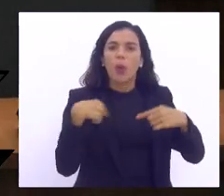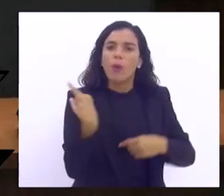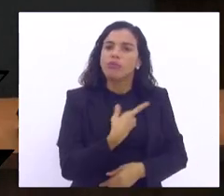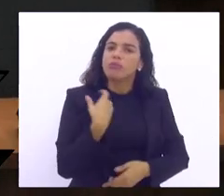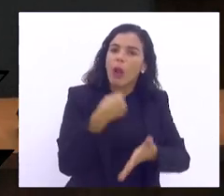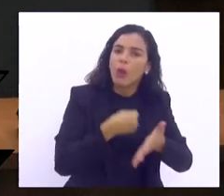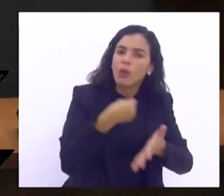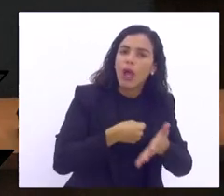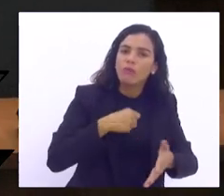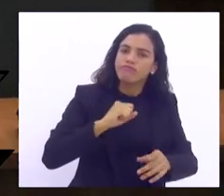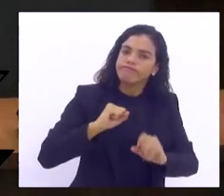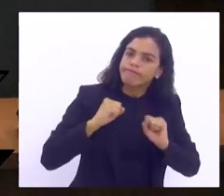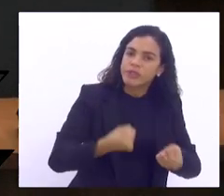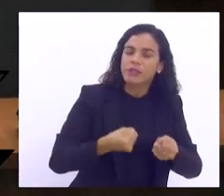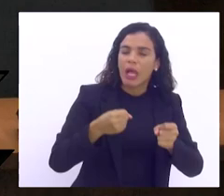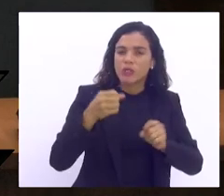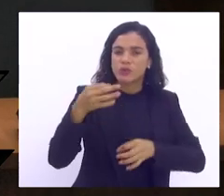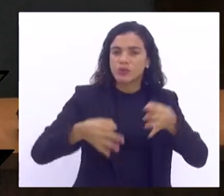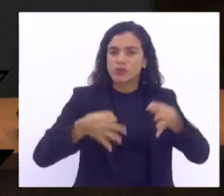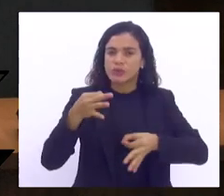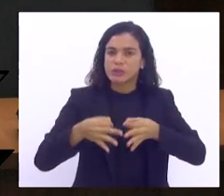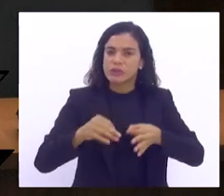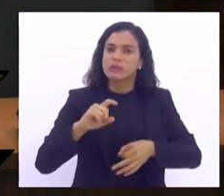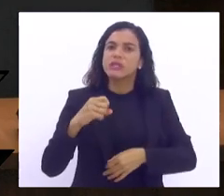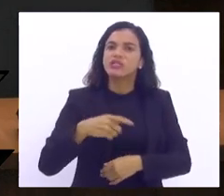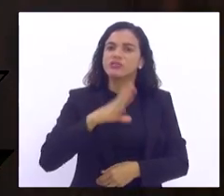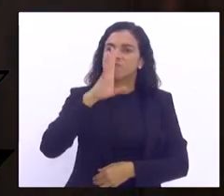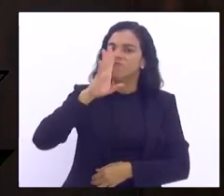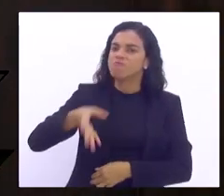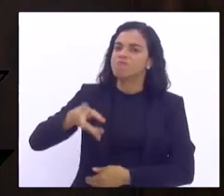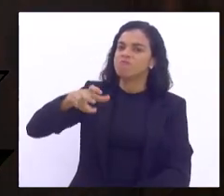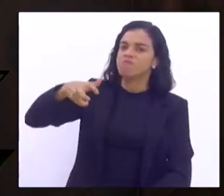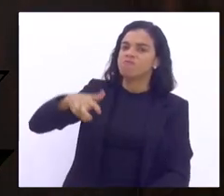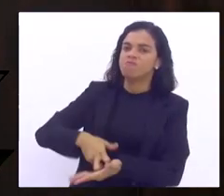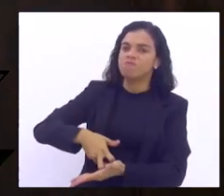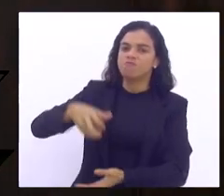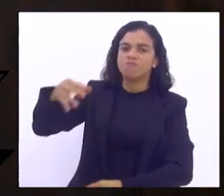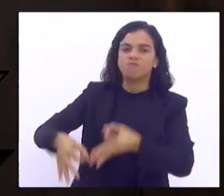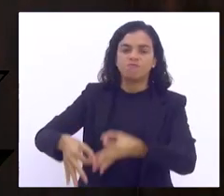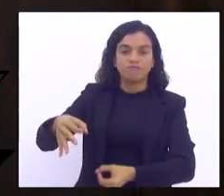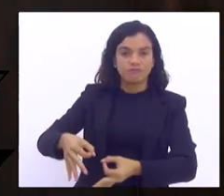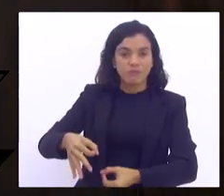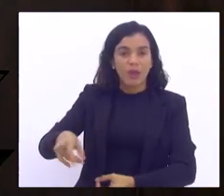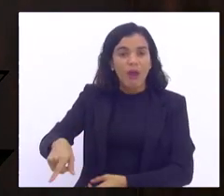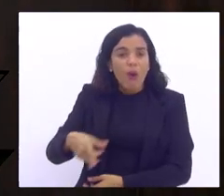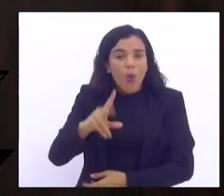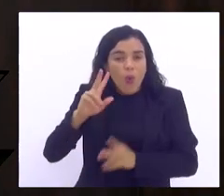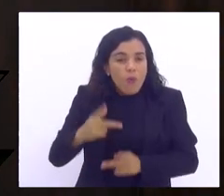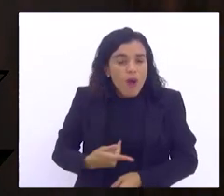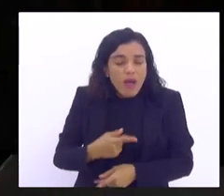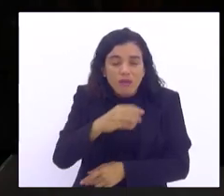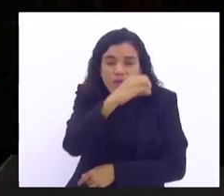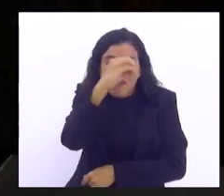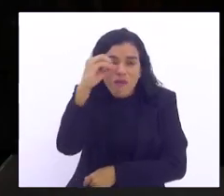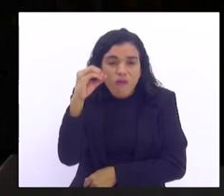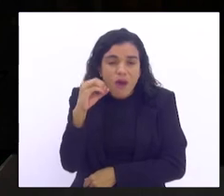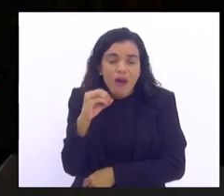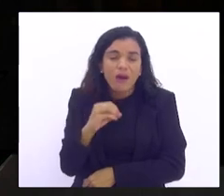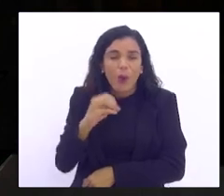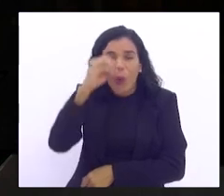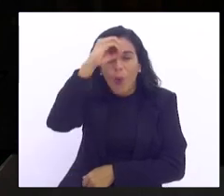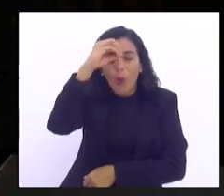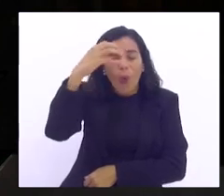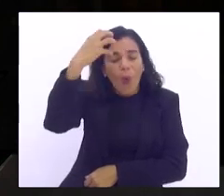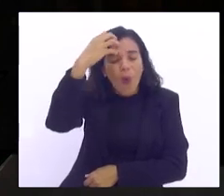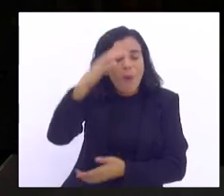gente está sentenciando à morte, eu vou repetir, um ser humano totalmente inocente? Como a gente vai pensar em algo, em um